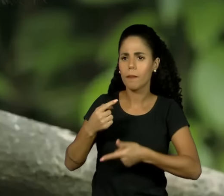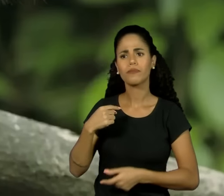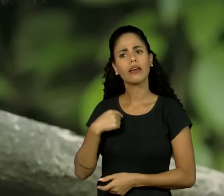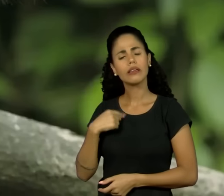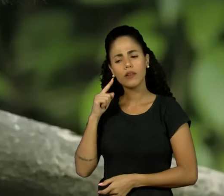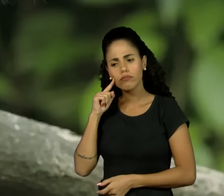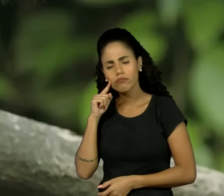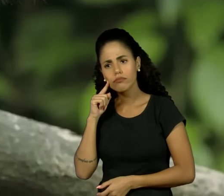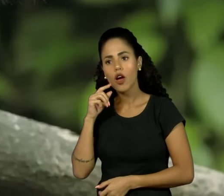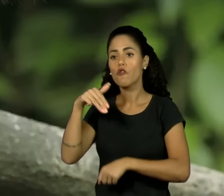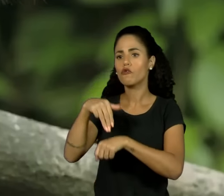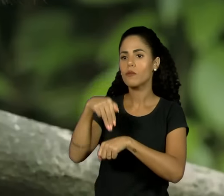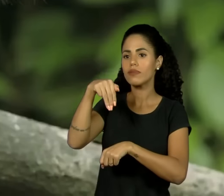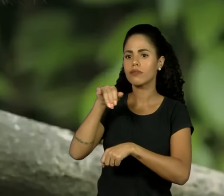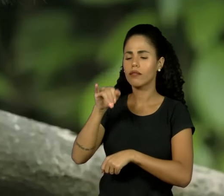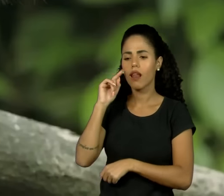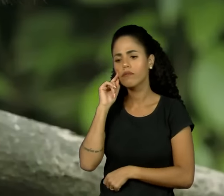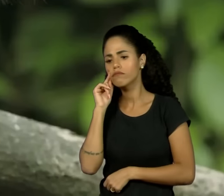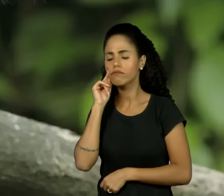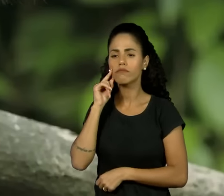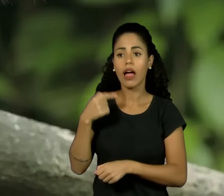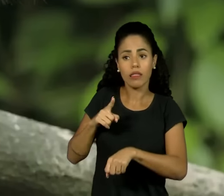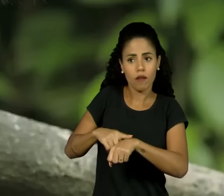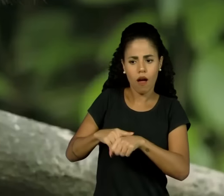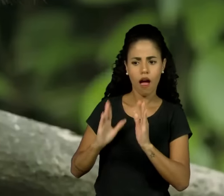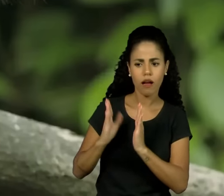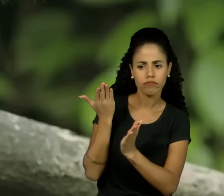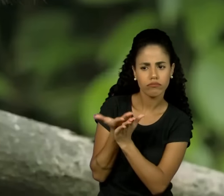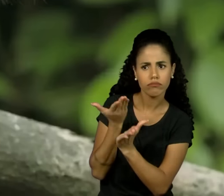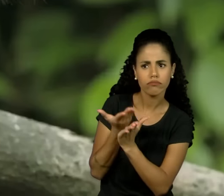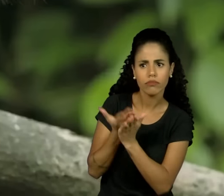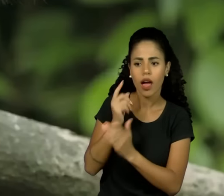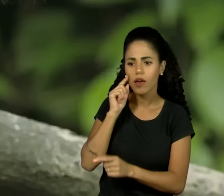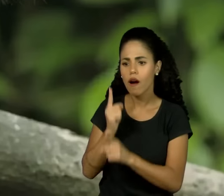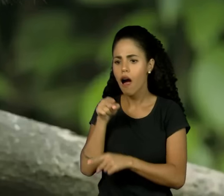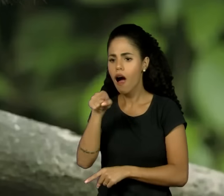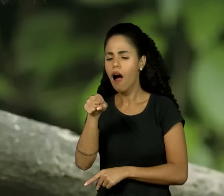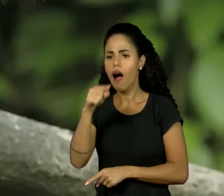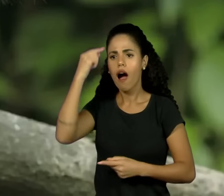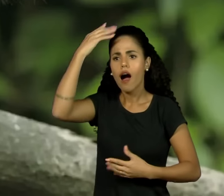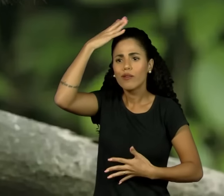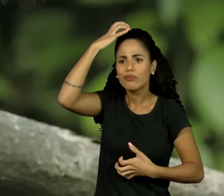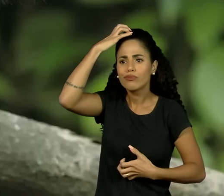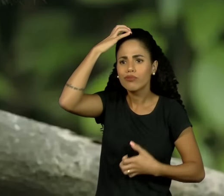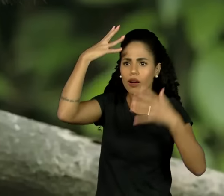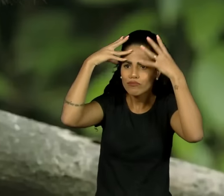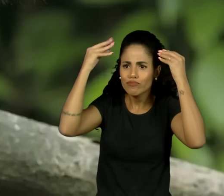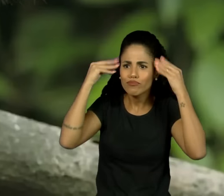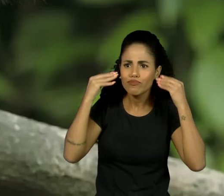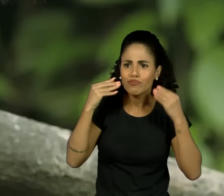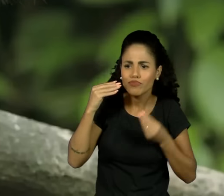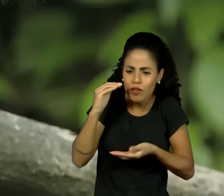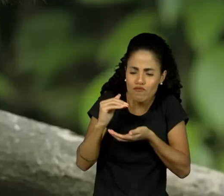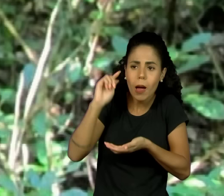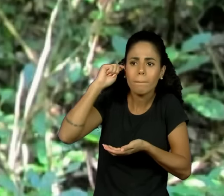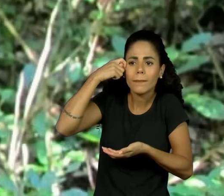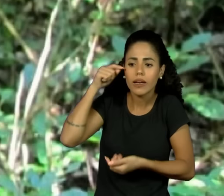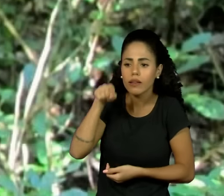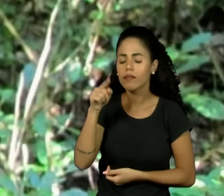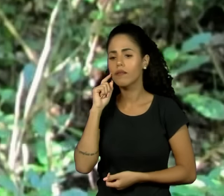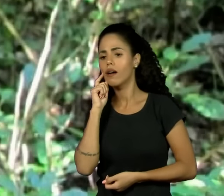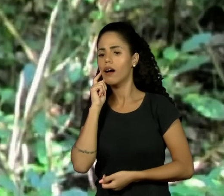fazer o mestrado no IP, eu me envolvi com o mico-leão preto, que é a espécie que tem um